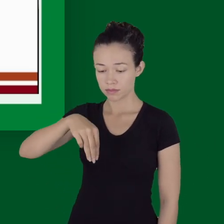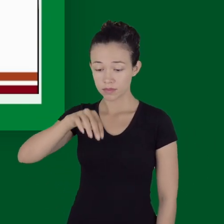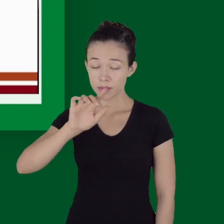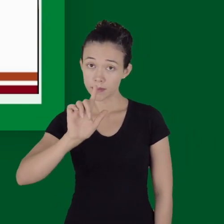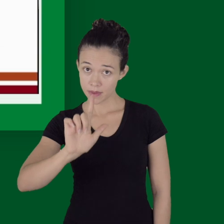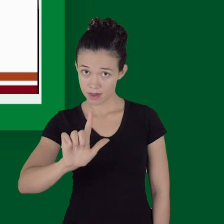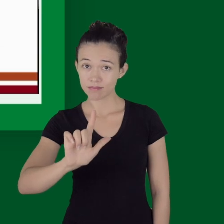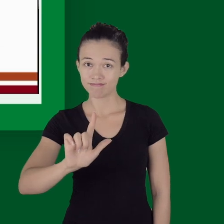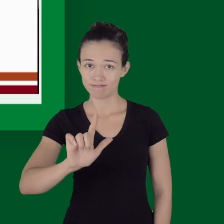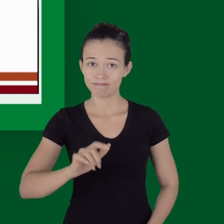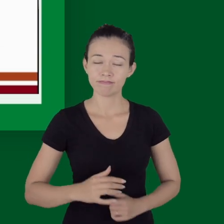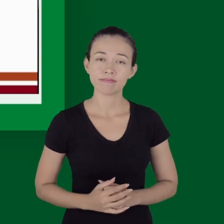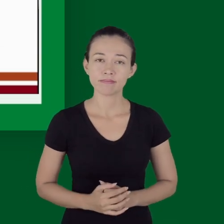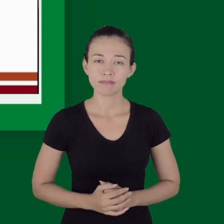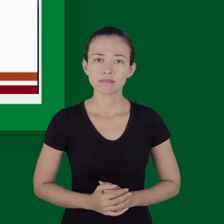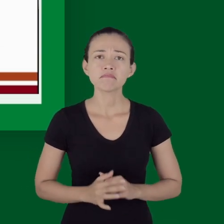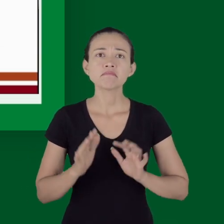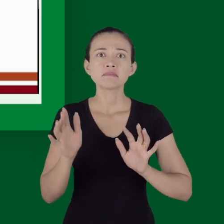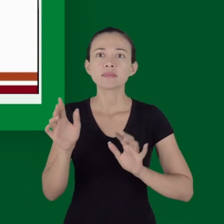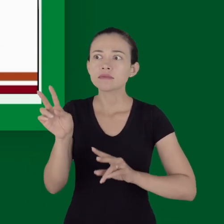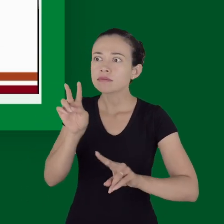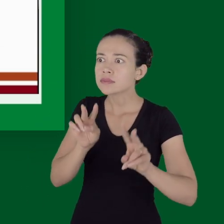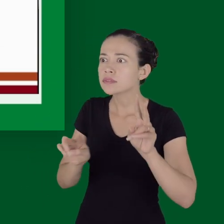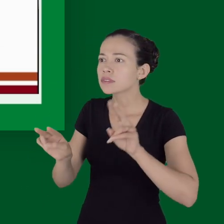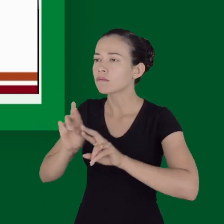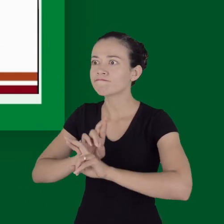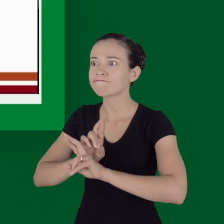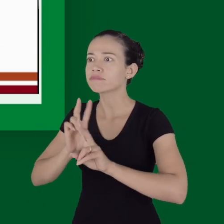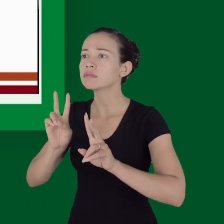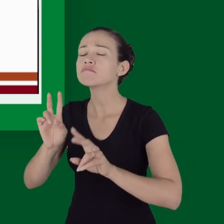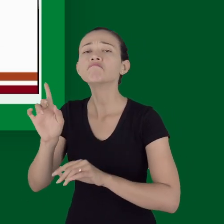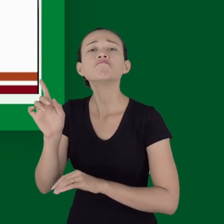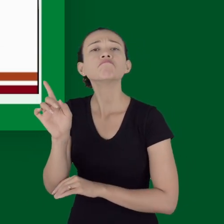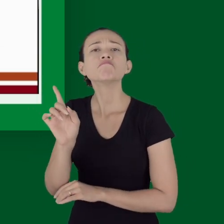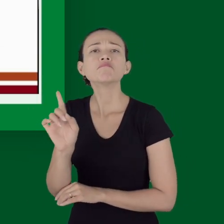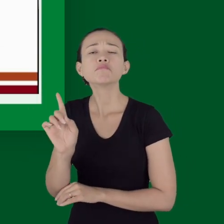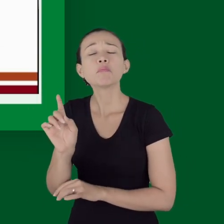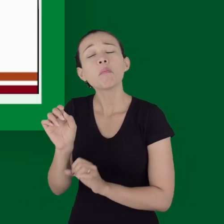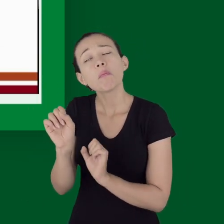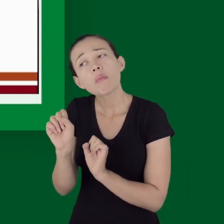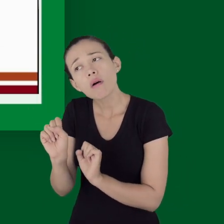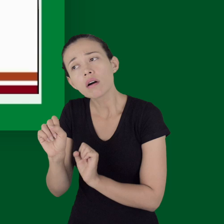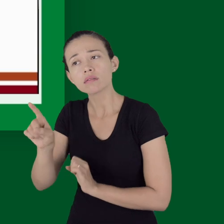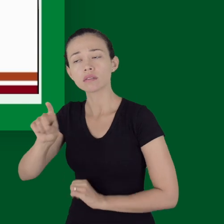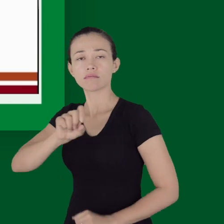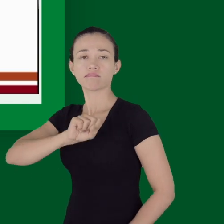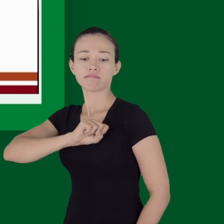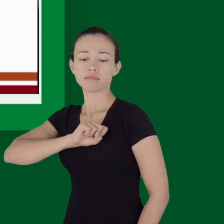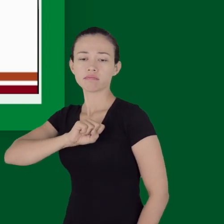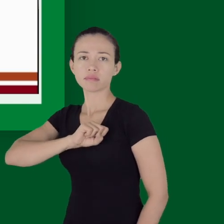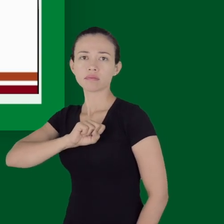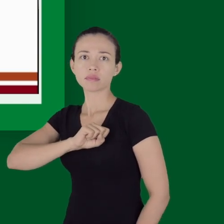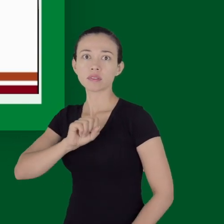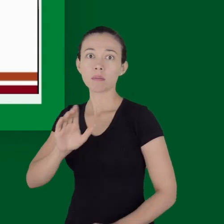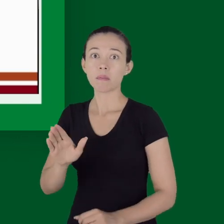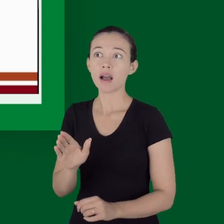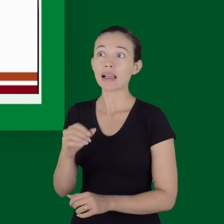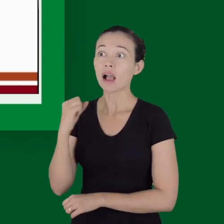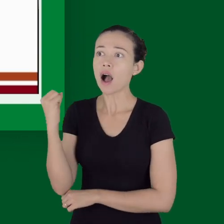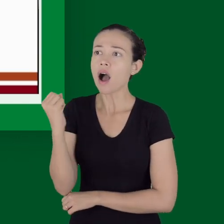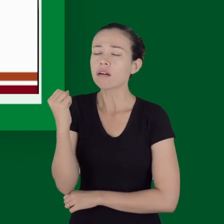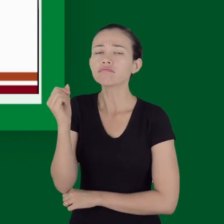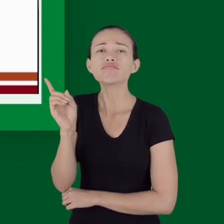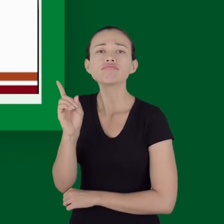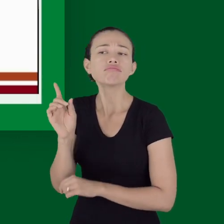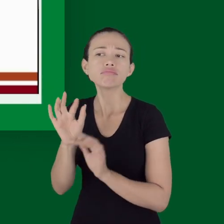750 ml eh nesse estágio e existem poucas manifestações clínicas é possível que a gente encontre uma at Cardia